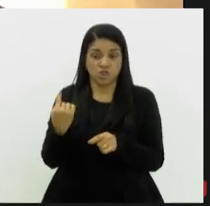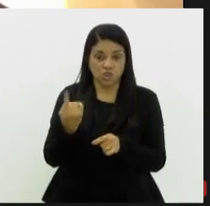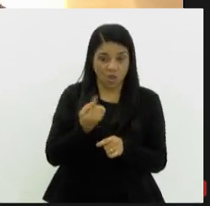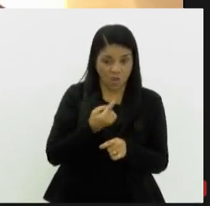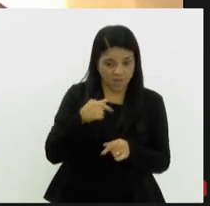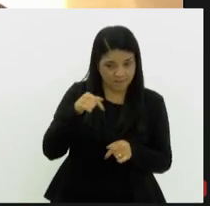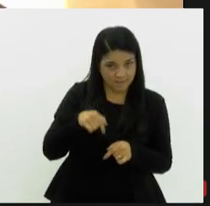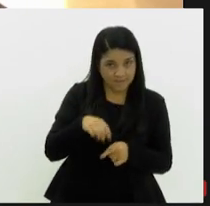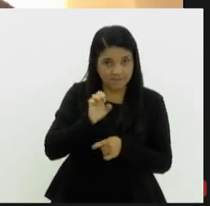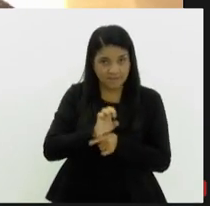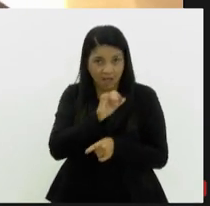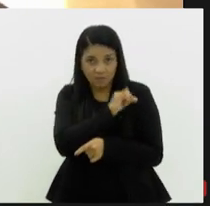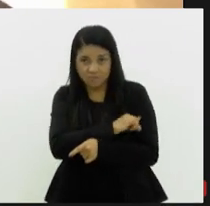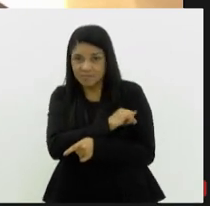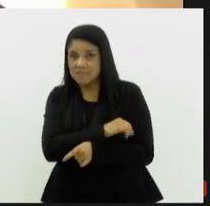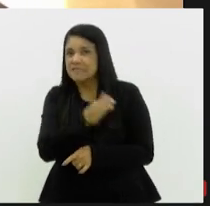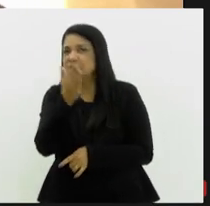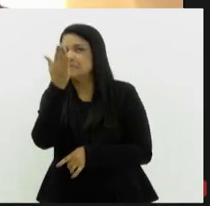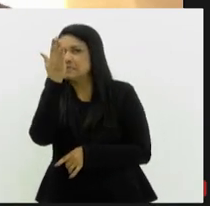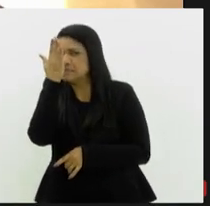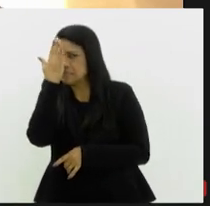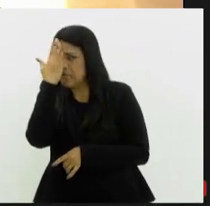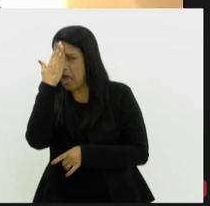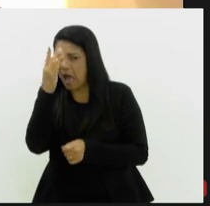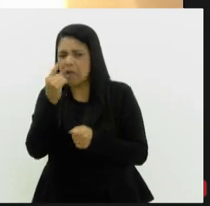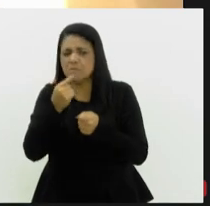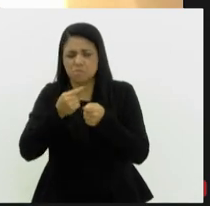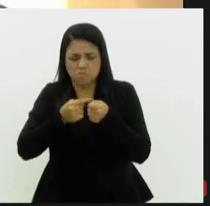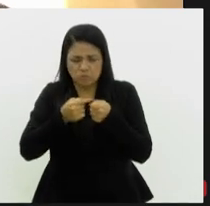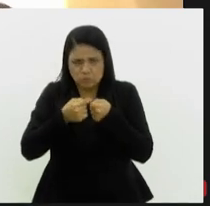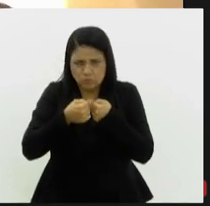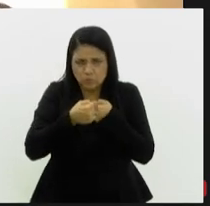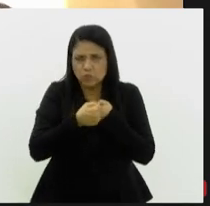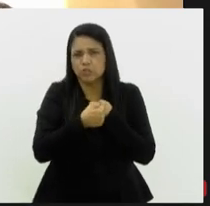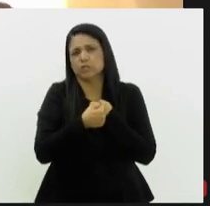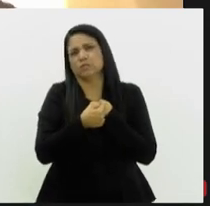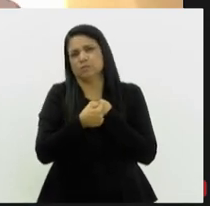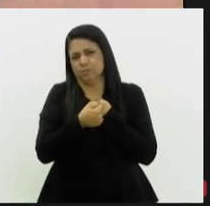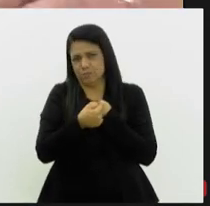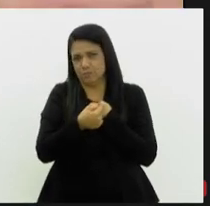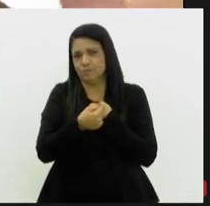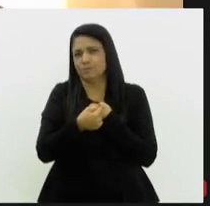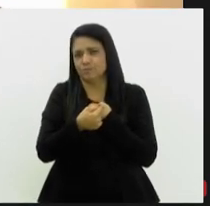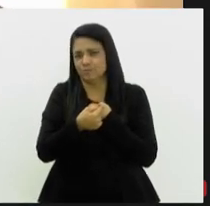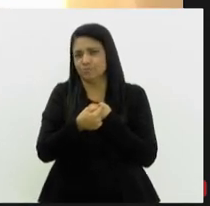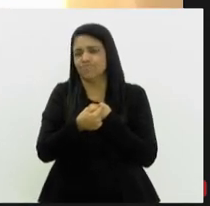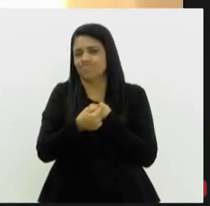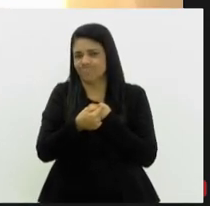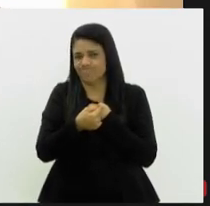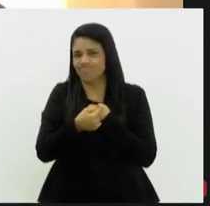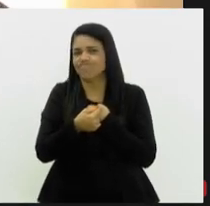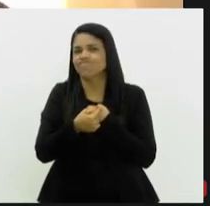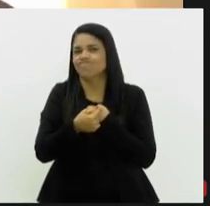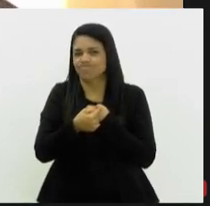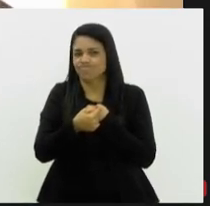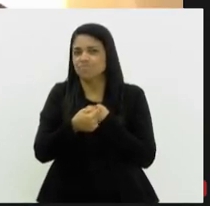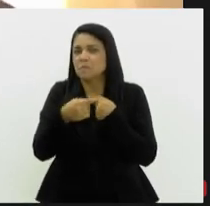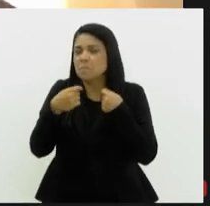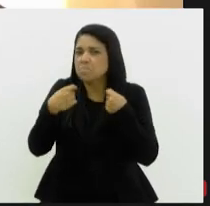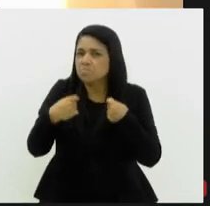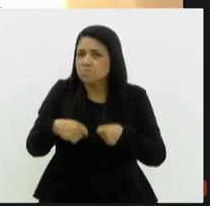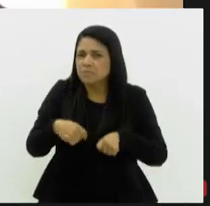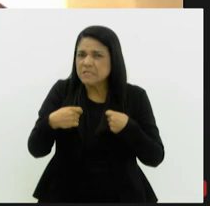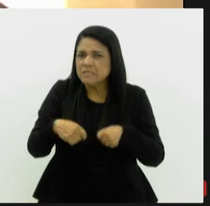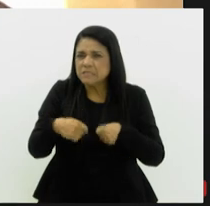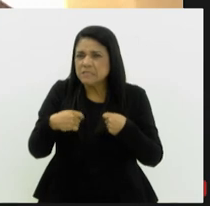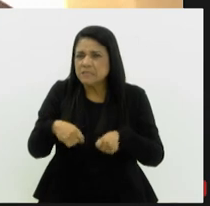sabemos que cada município precisa, e o estado do Rio precisa, ouvidar